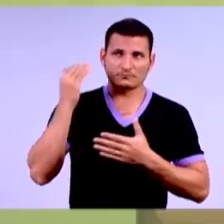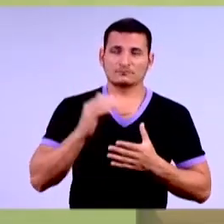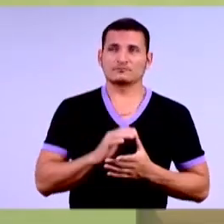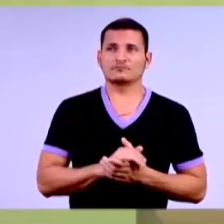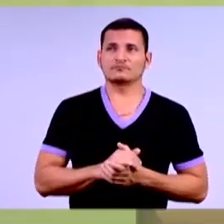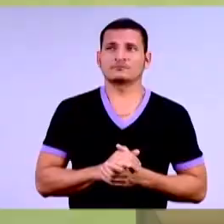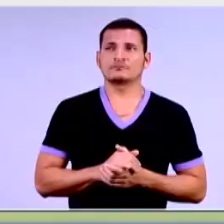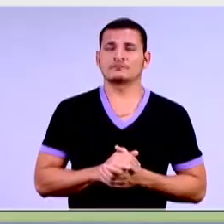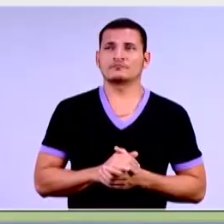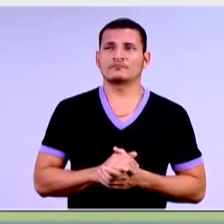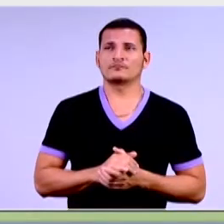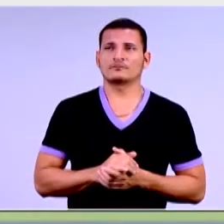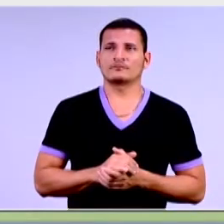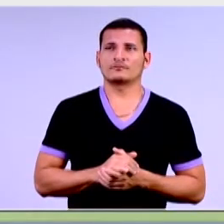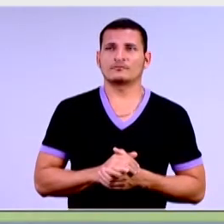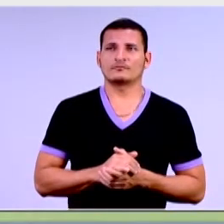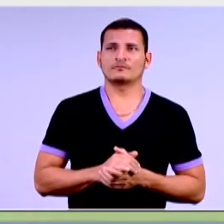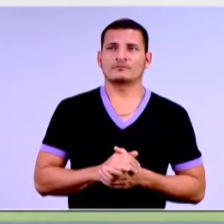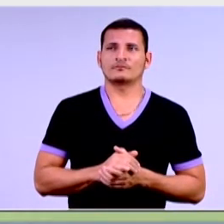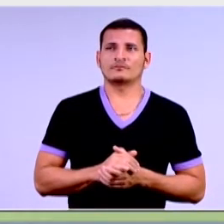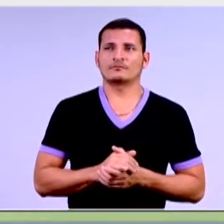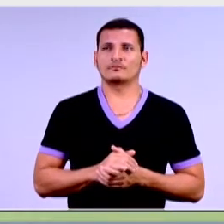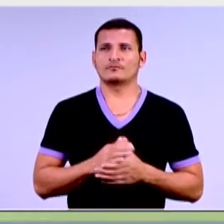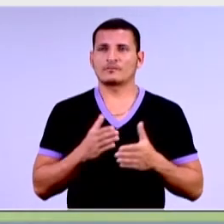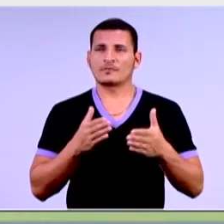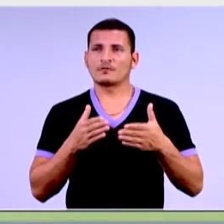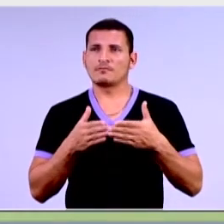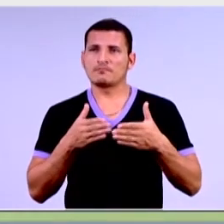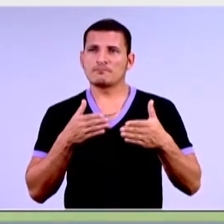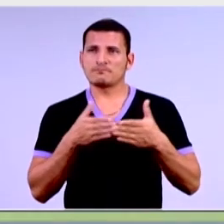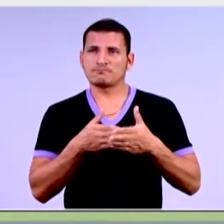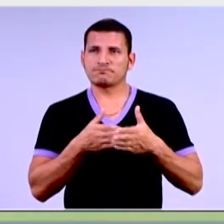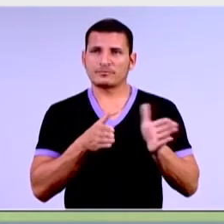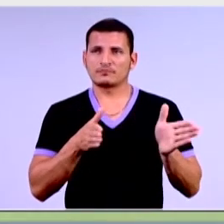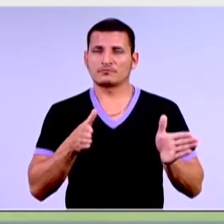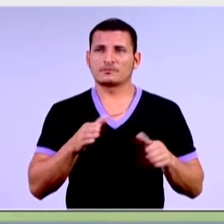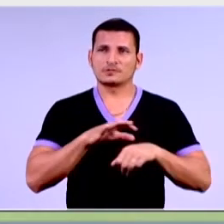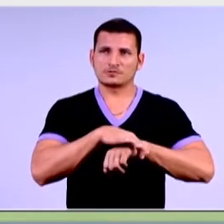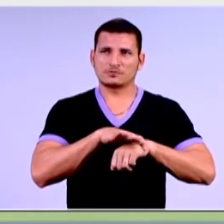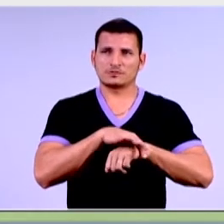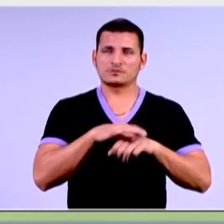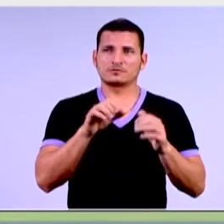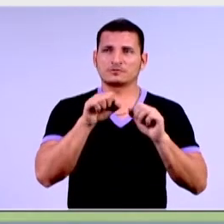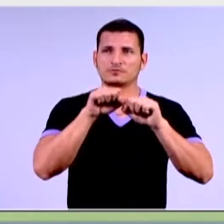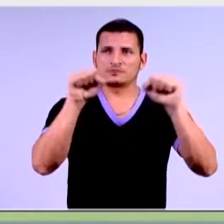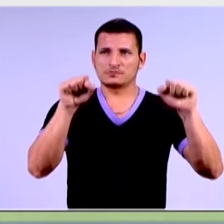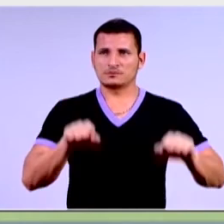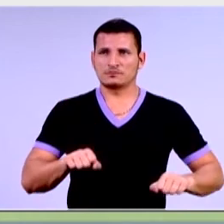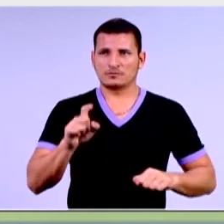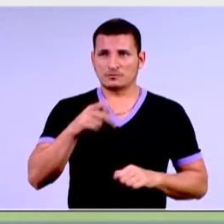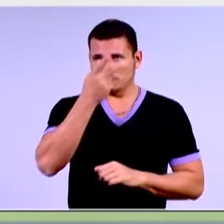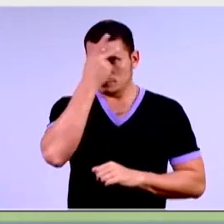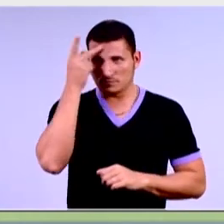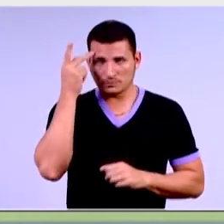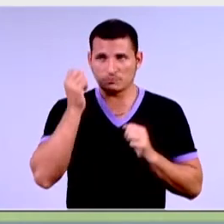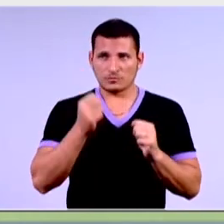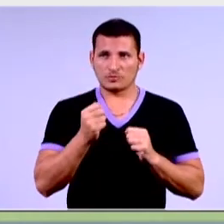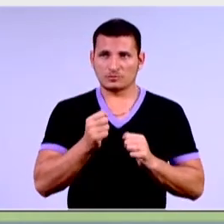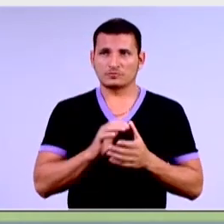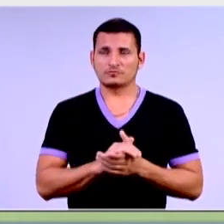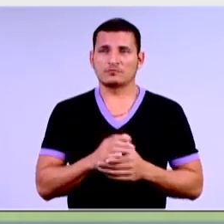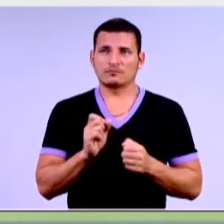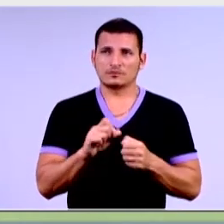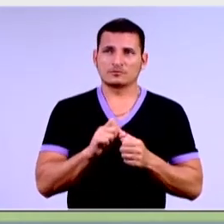mais com o eca ele quebras e de segurança do sistema é um indivíduo indivíduo que pode causar